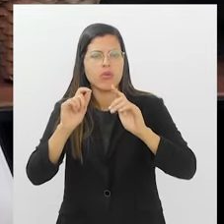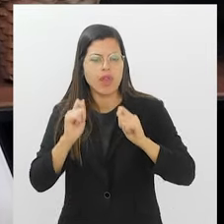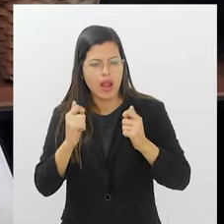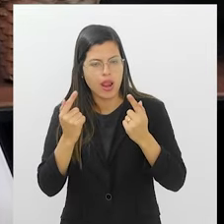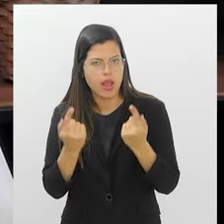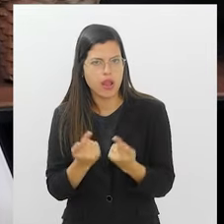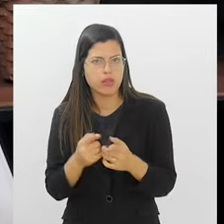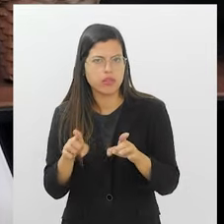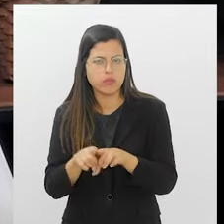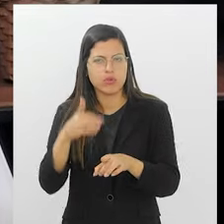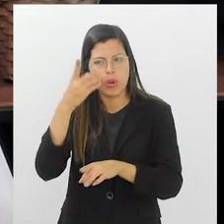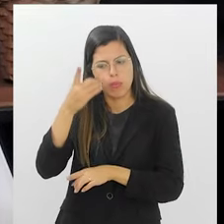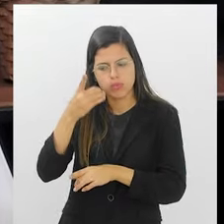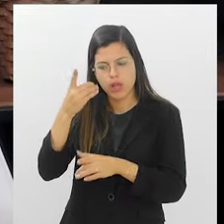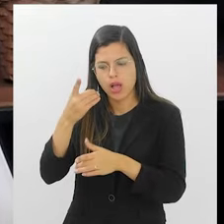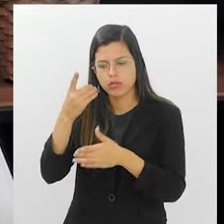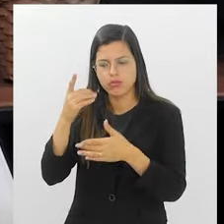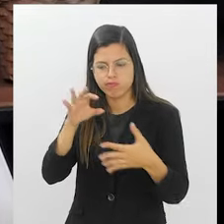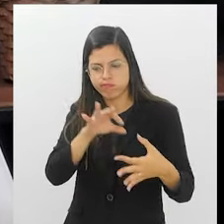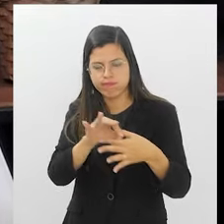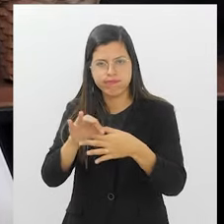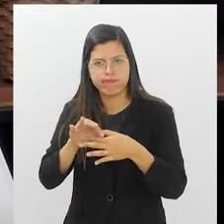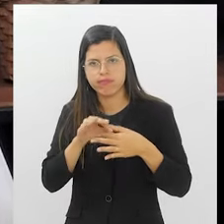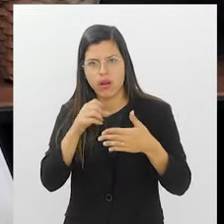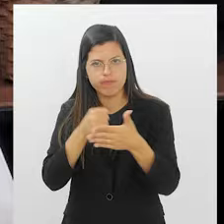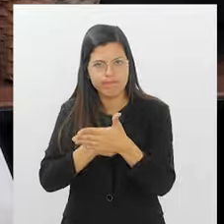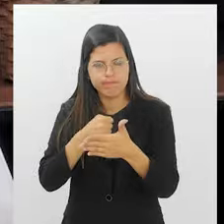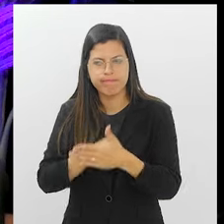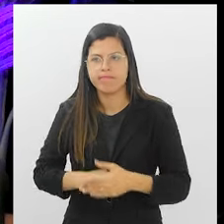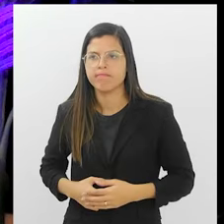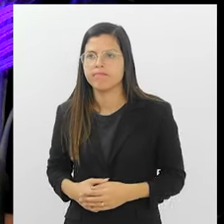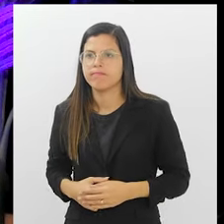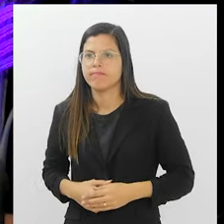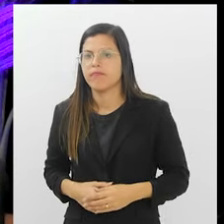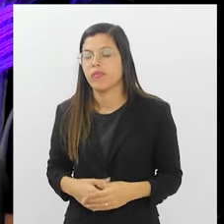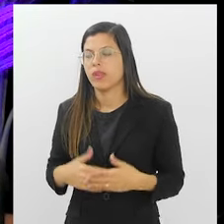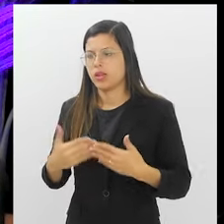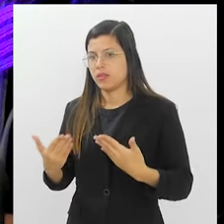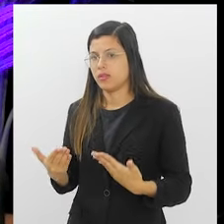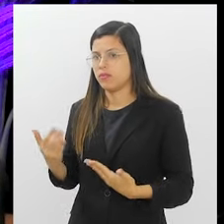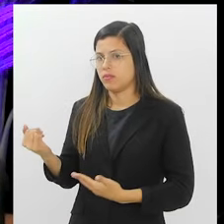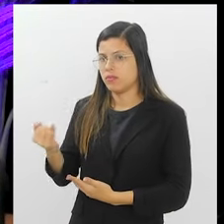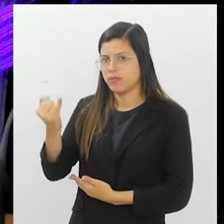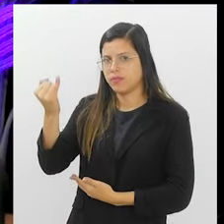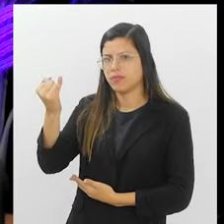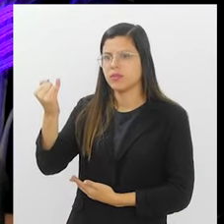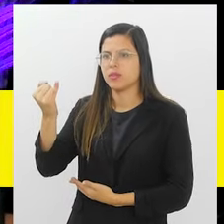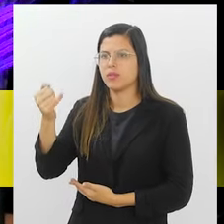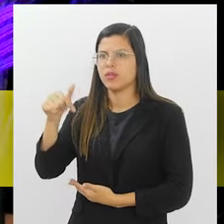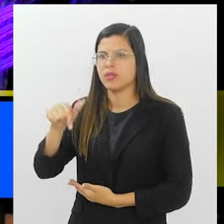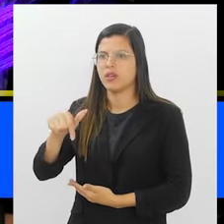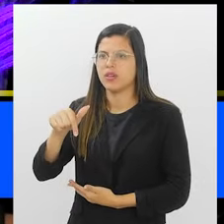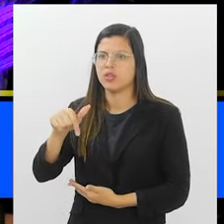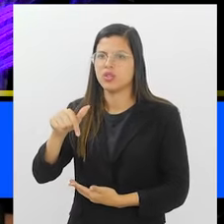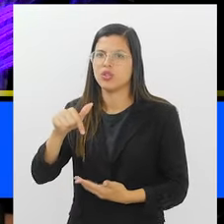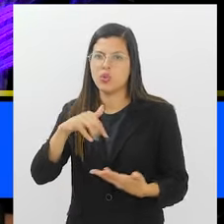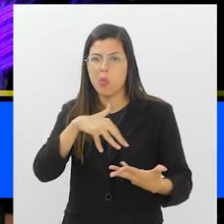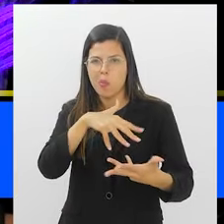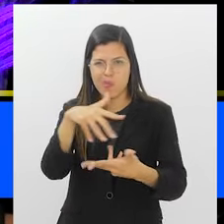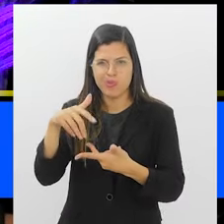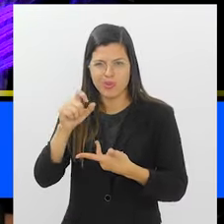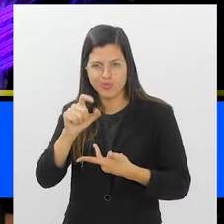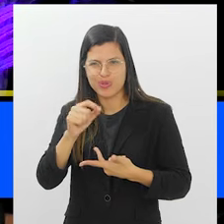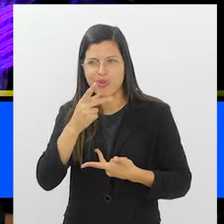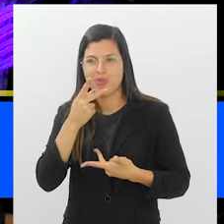os parlamentares engajados. Conta um pouco para a gente, por favor. Isso foi muito importante, né? Foi através do Mundo Azul,